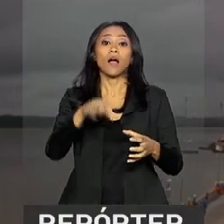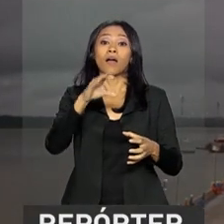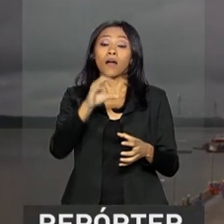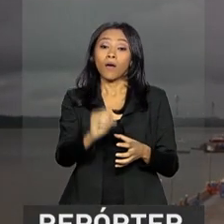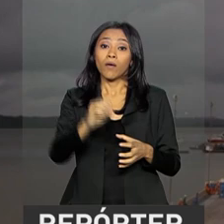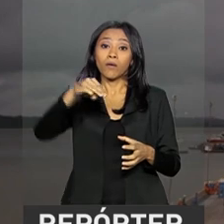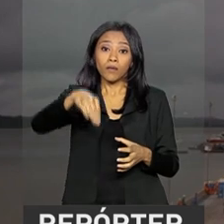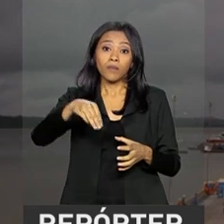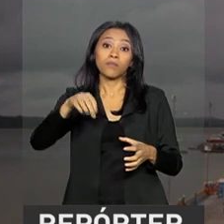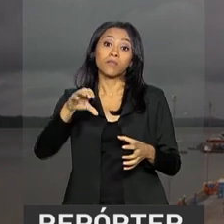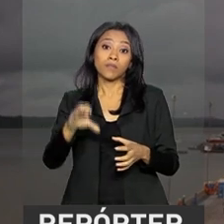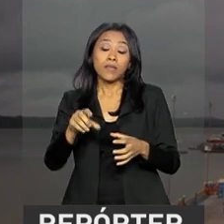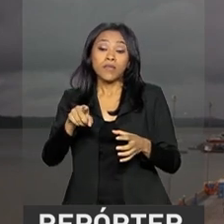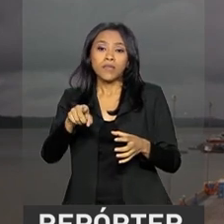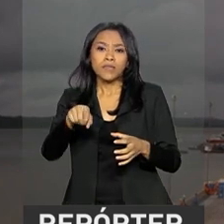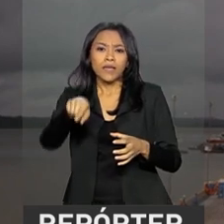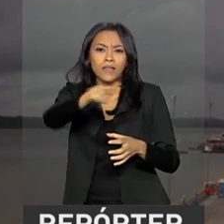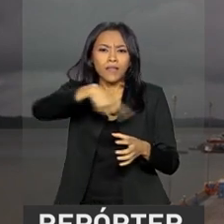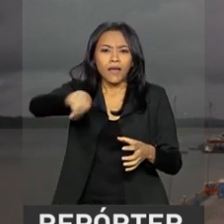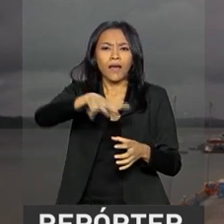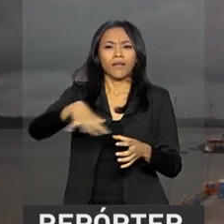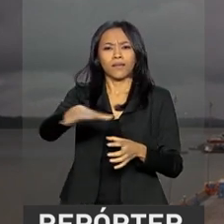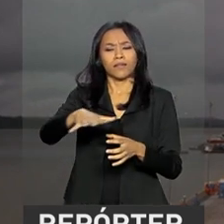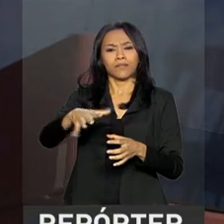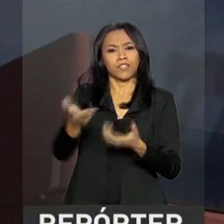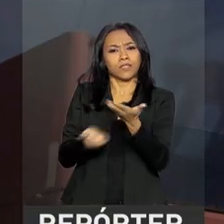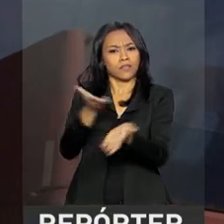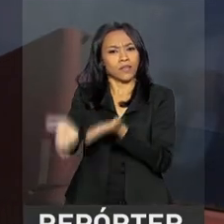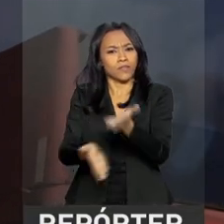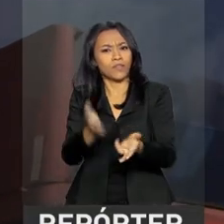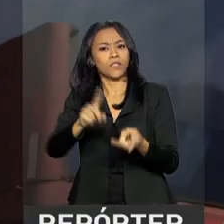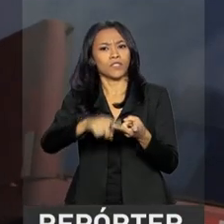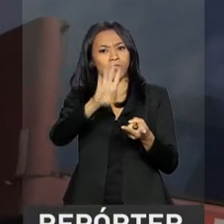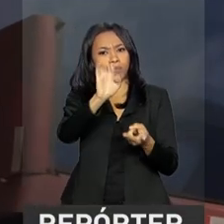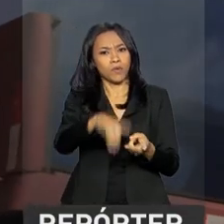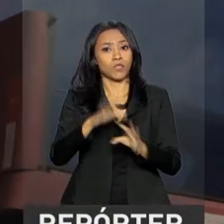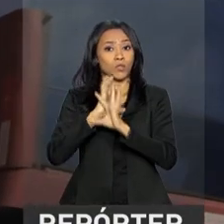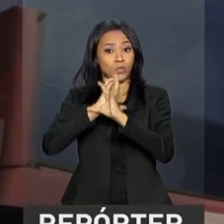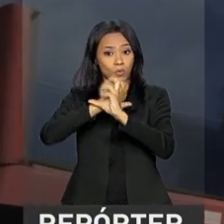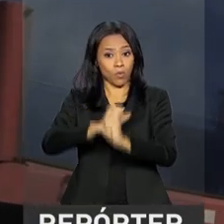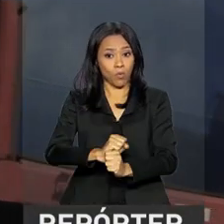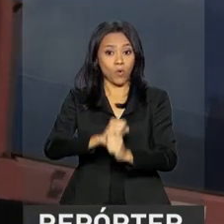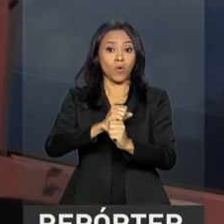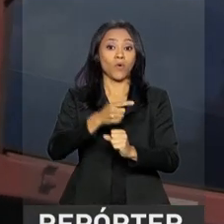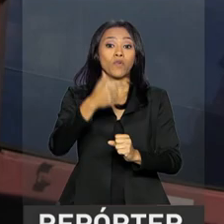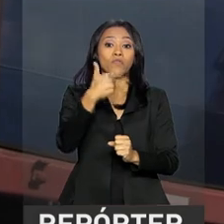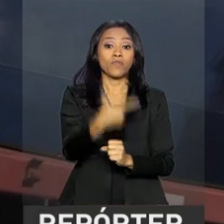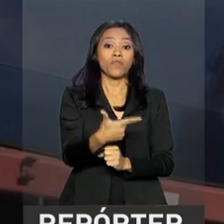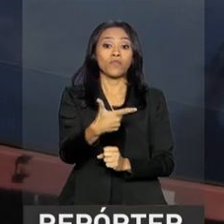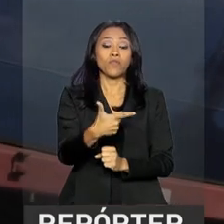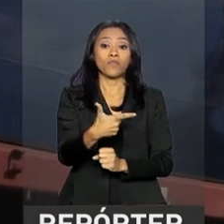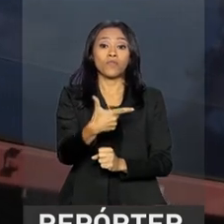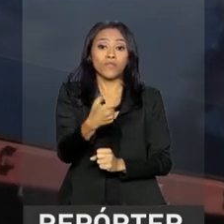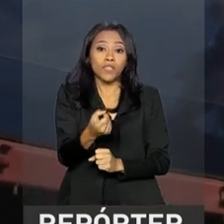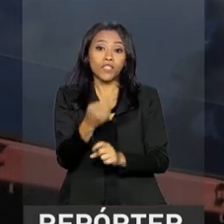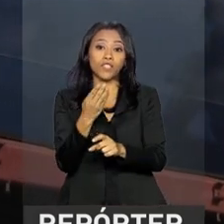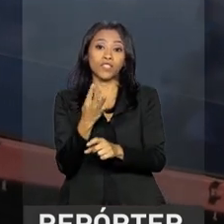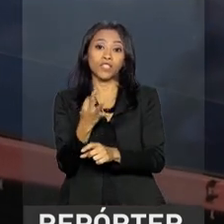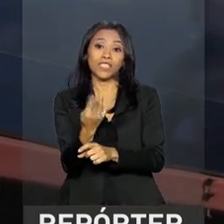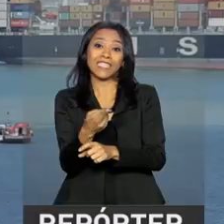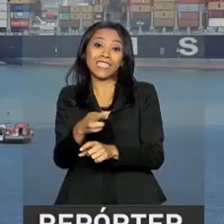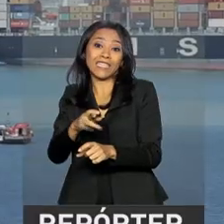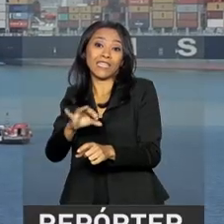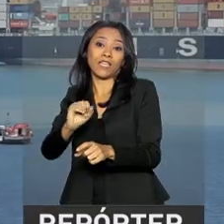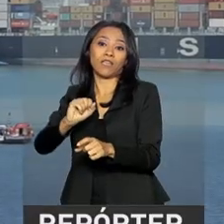que a movimentação de bens mercadorias e serviços tenha somado no ano passado cerca de 20 trilhões de dólares